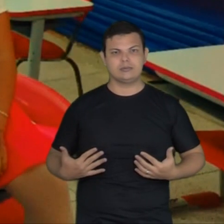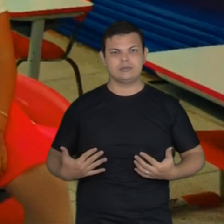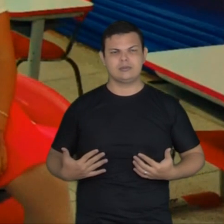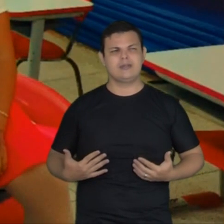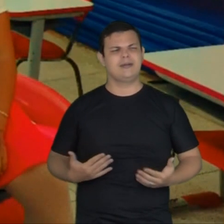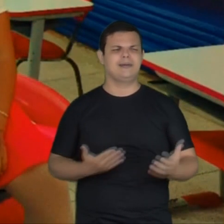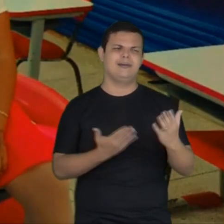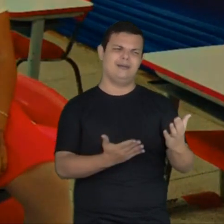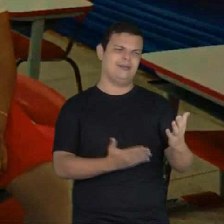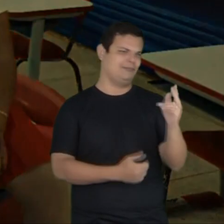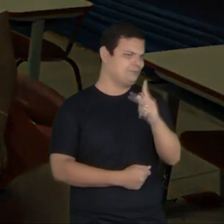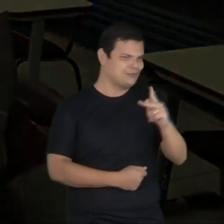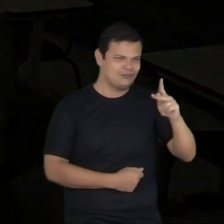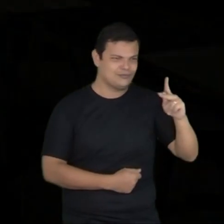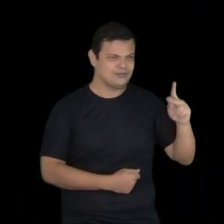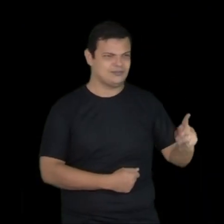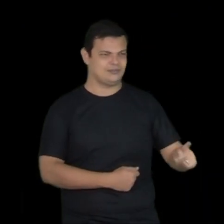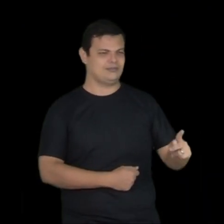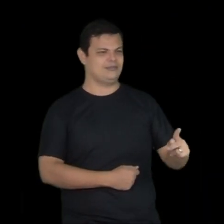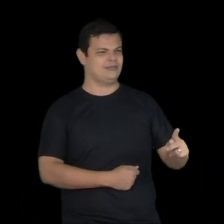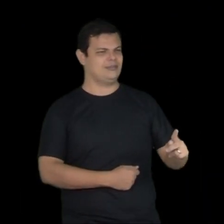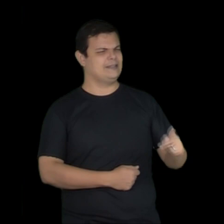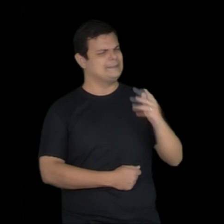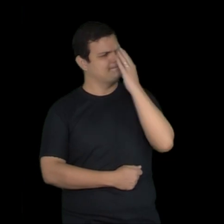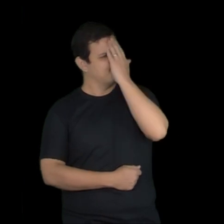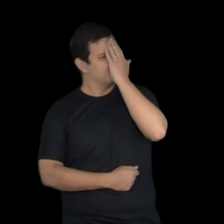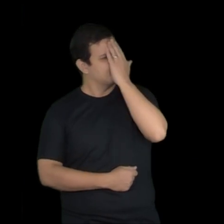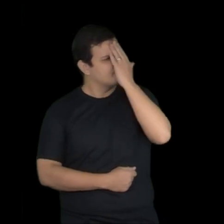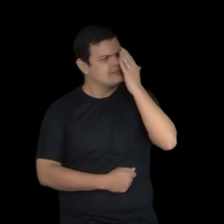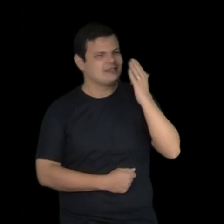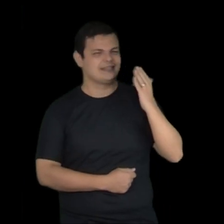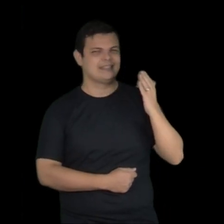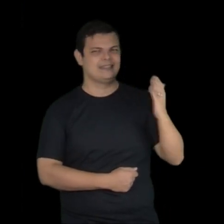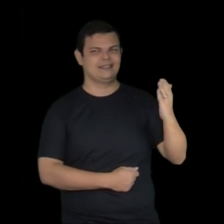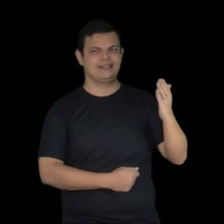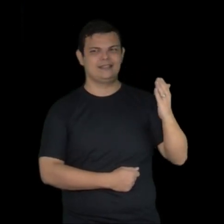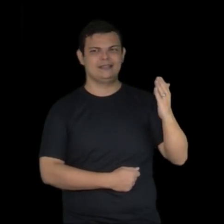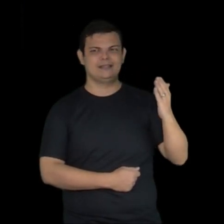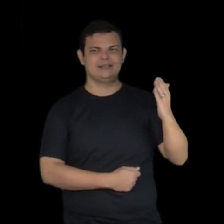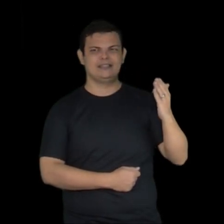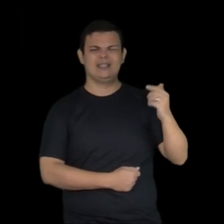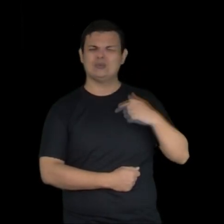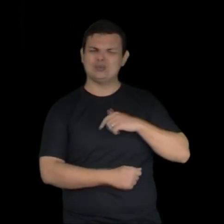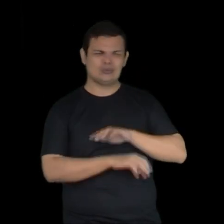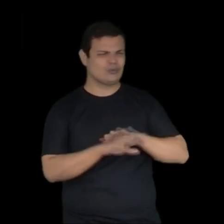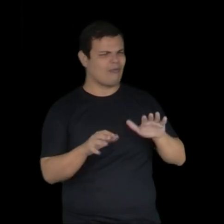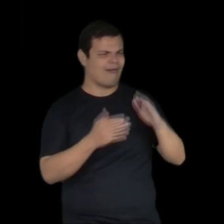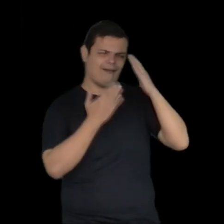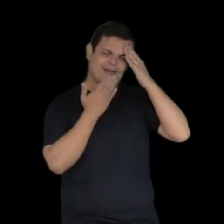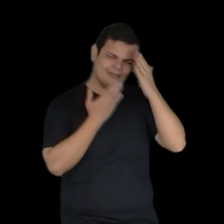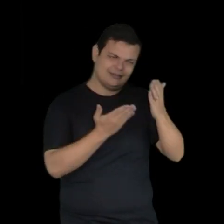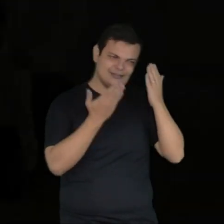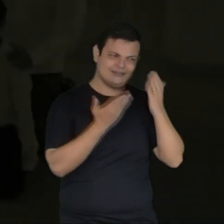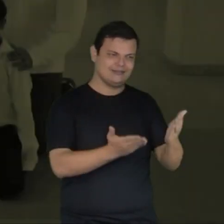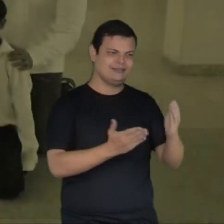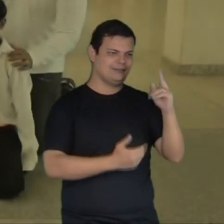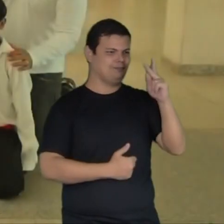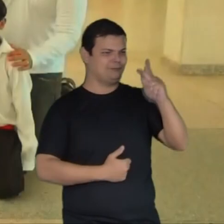Ah, professor, eu te agradeço. Eu só te agradeço, professor.